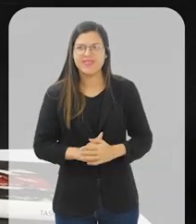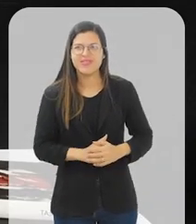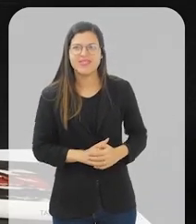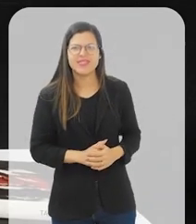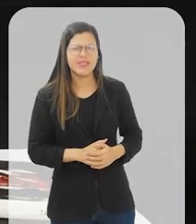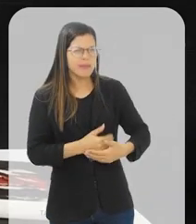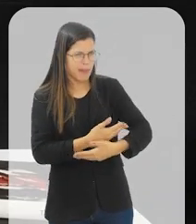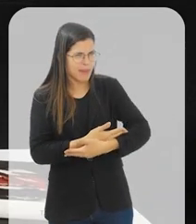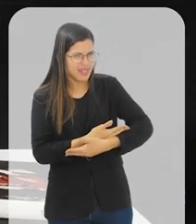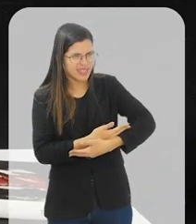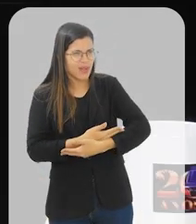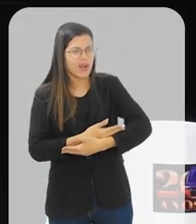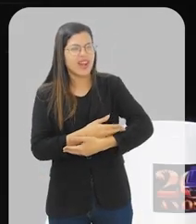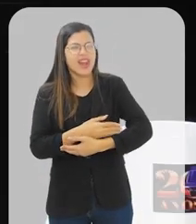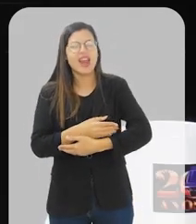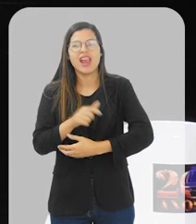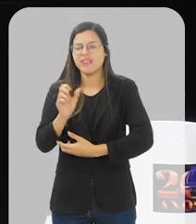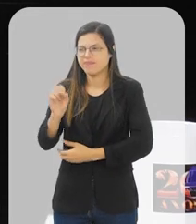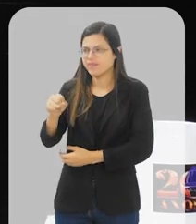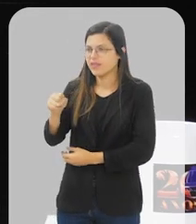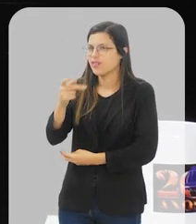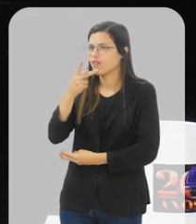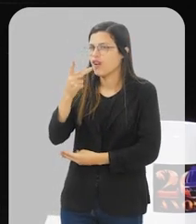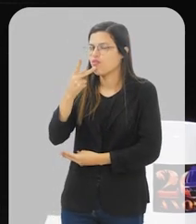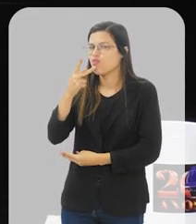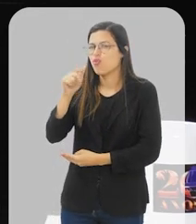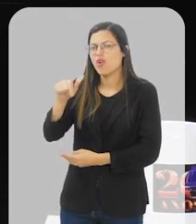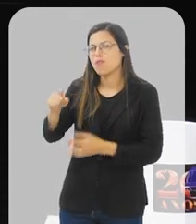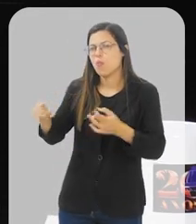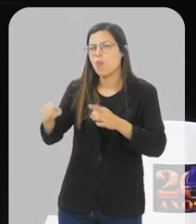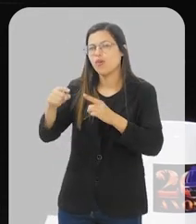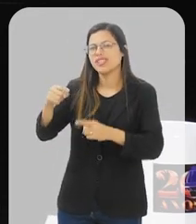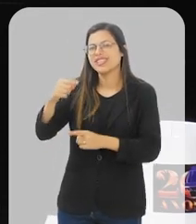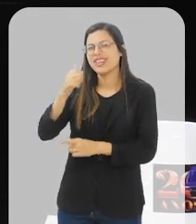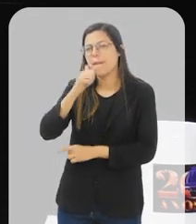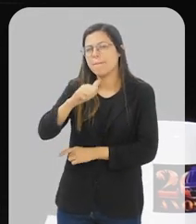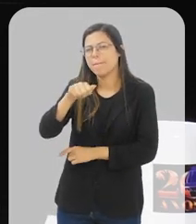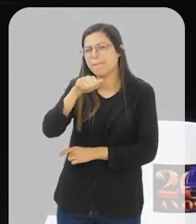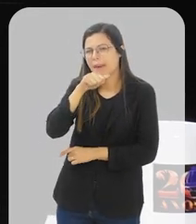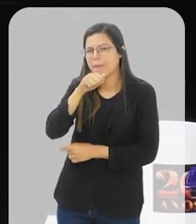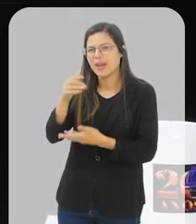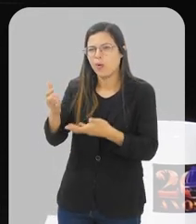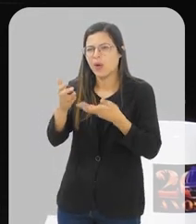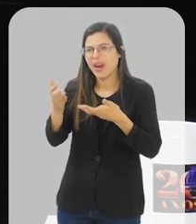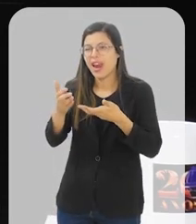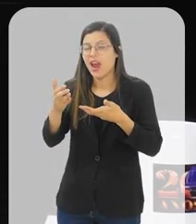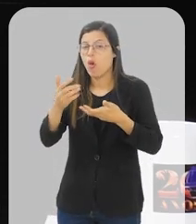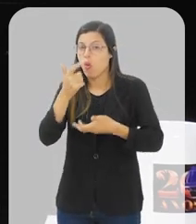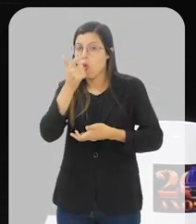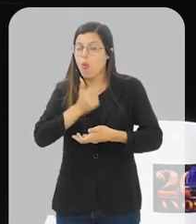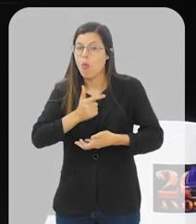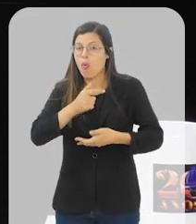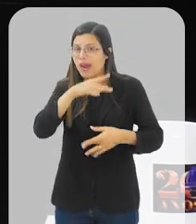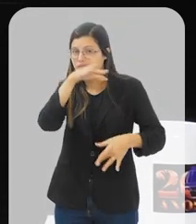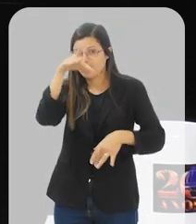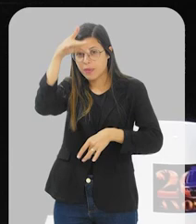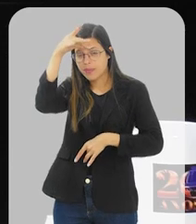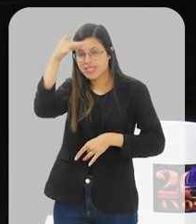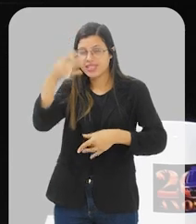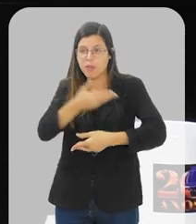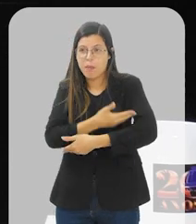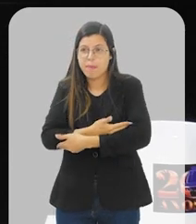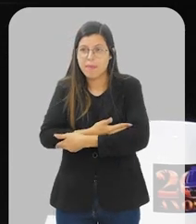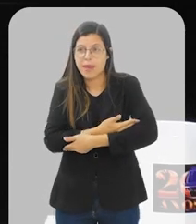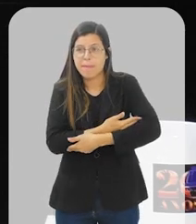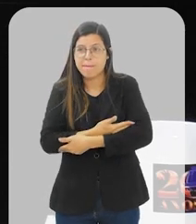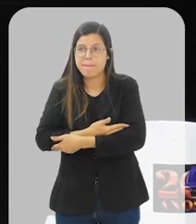enredo. Falando das marchinhas. Então era, mamãe eu quero, tal, era o bebê. Botei meus diretores de bateria todos de